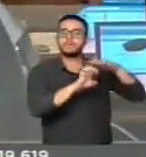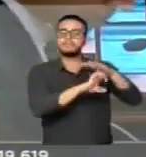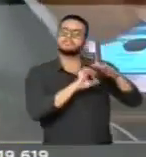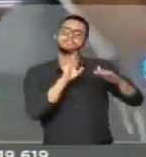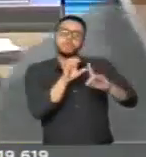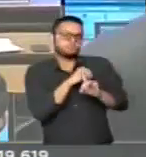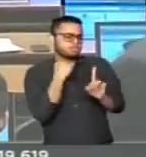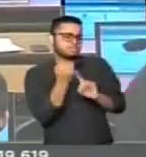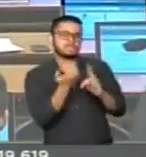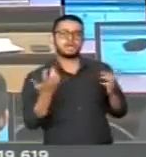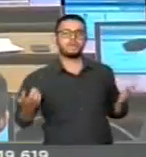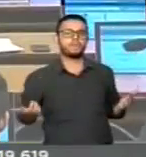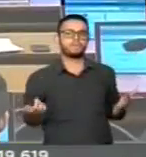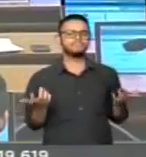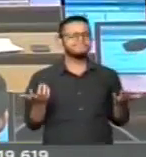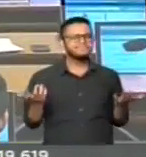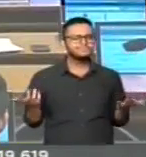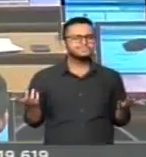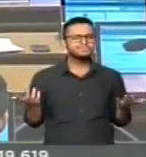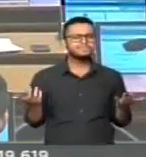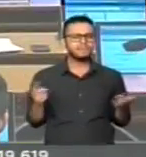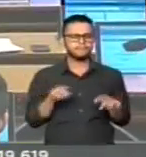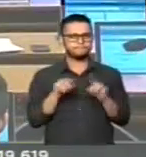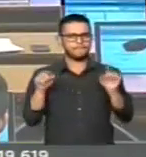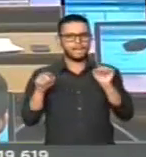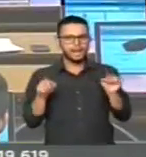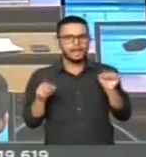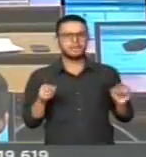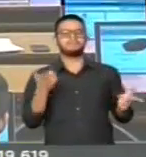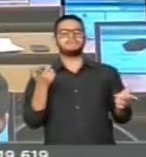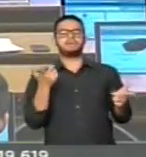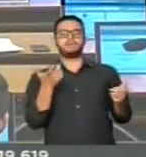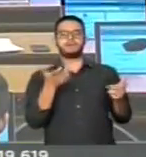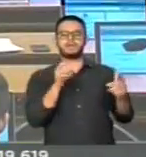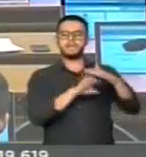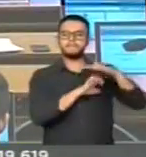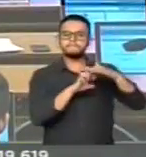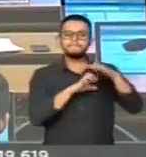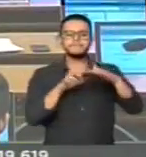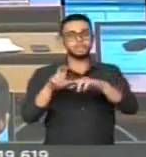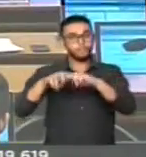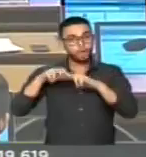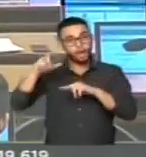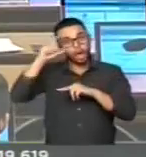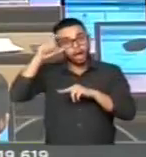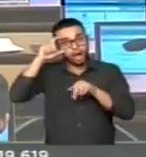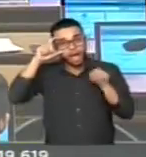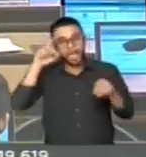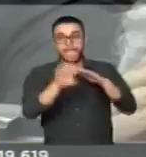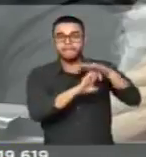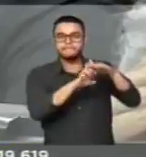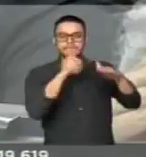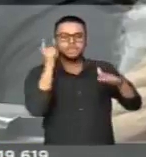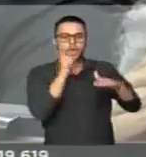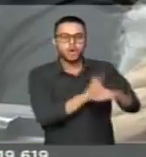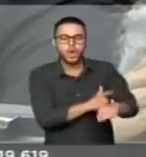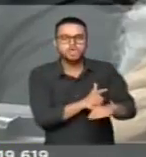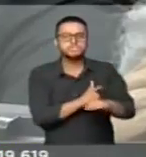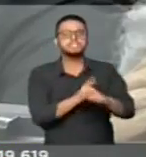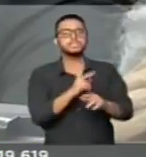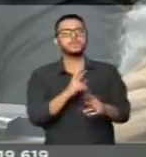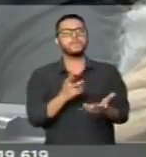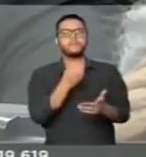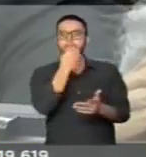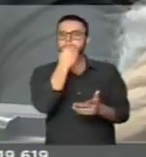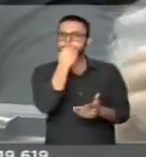social. Essa empresa, senhores deputados, graças a uma emenda do senhor parlamentar Eduardo Constantino Cunha, obteve vantagem inédita para gerenciar